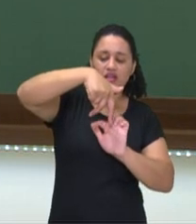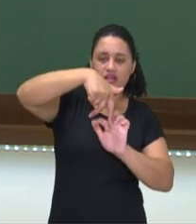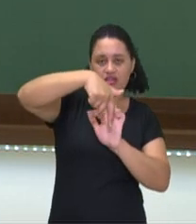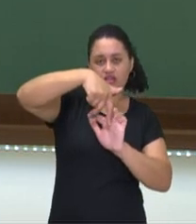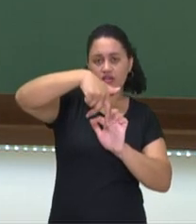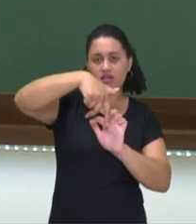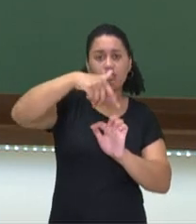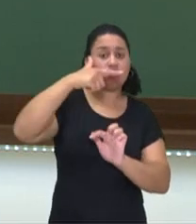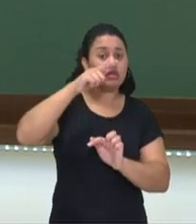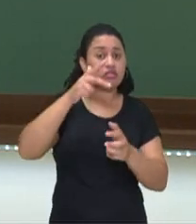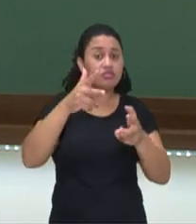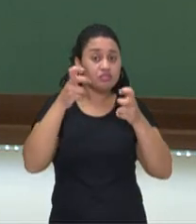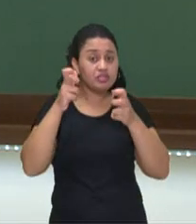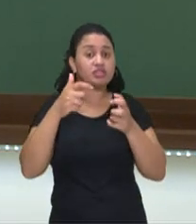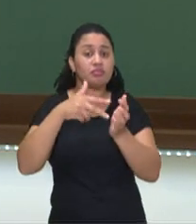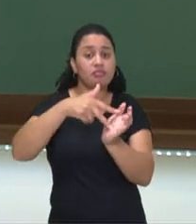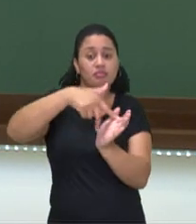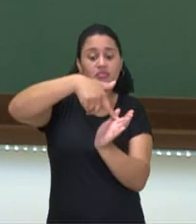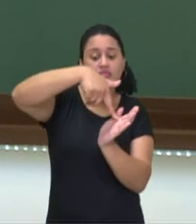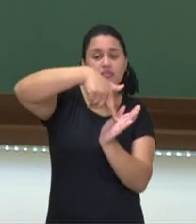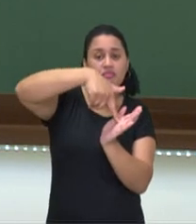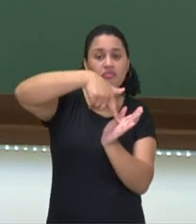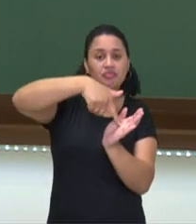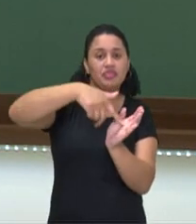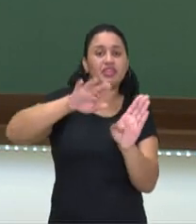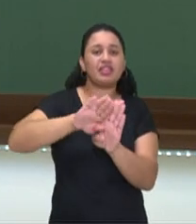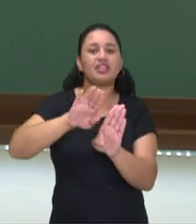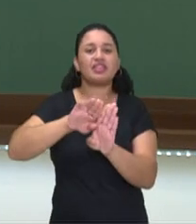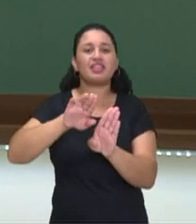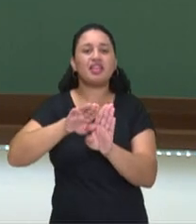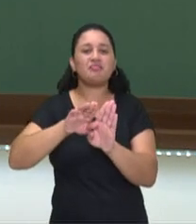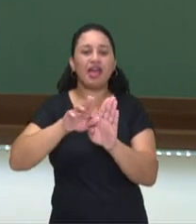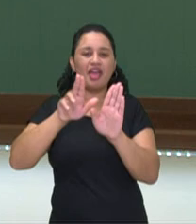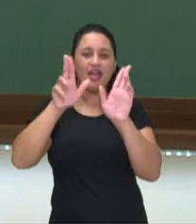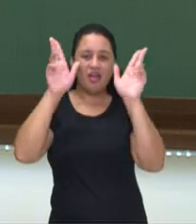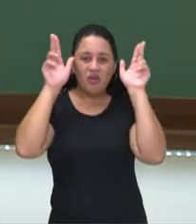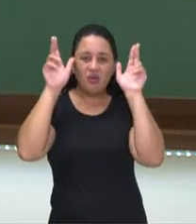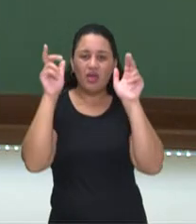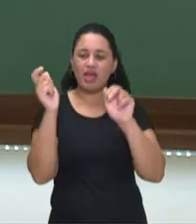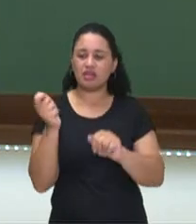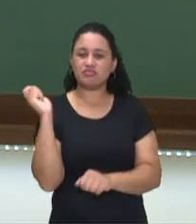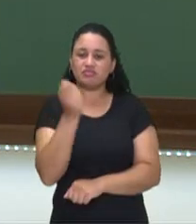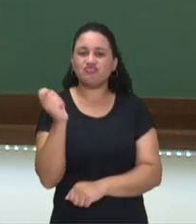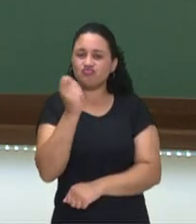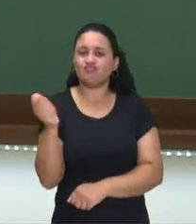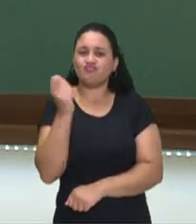pé. E olha o coelhinho, que é uma figura bem, né, bem